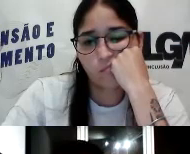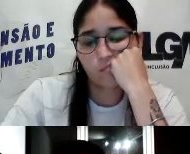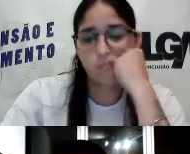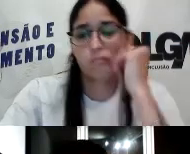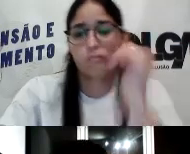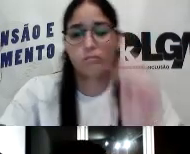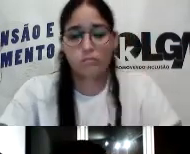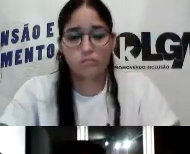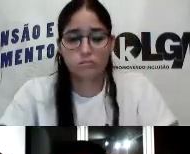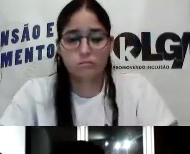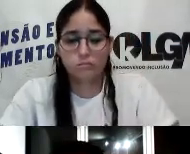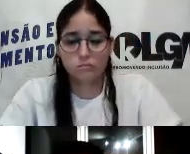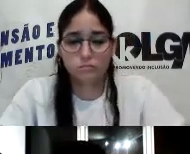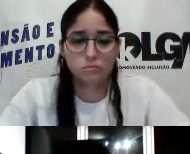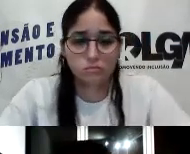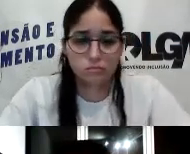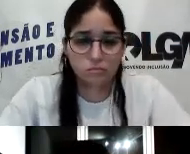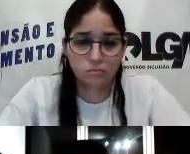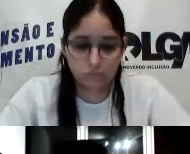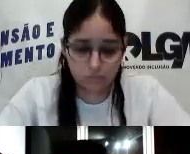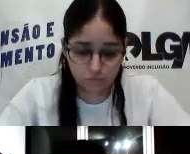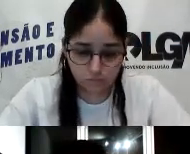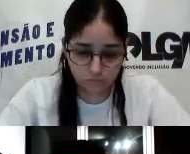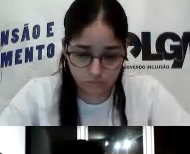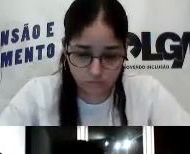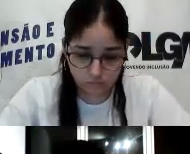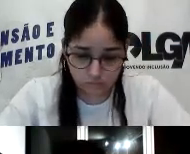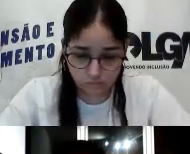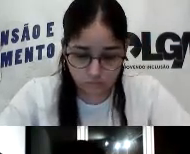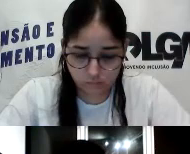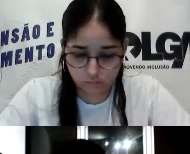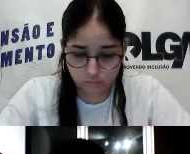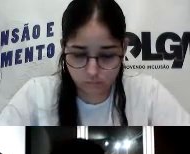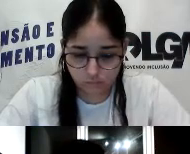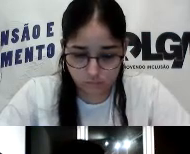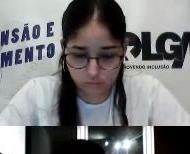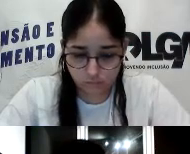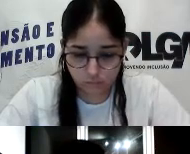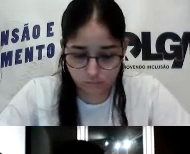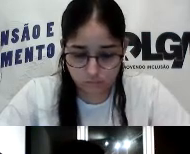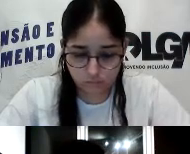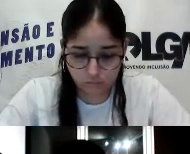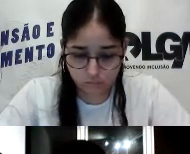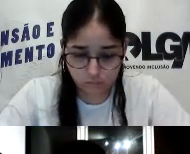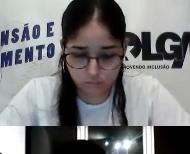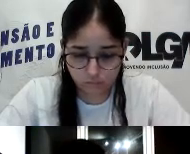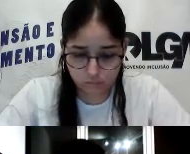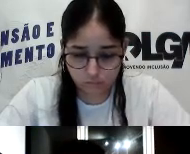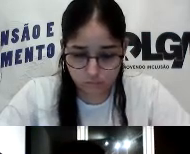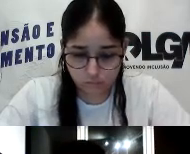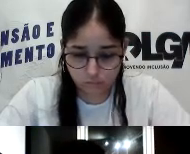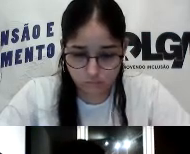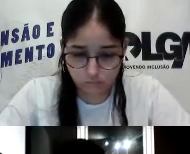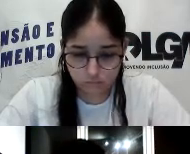de 2 anos do Felipe, ele nunca teve nada. Então, calma, né? Vamos tratar, tá? Vamos ser realistas. Precisa